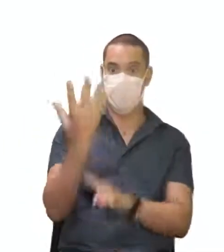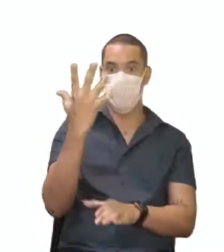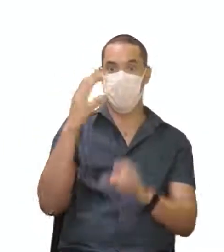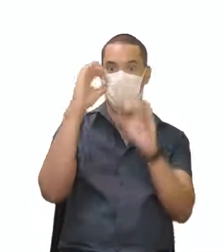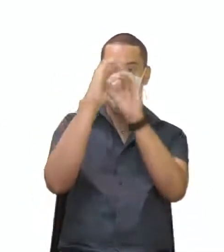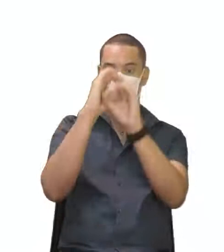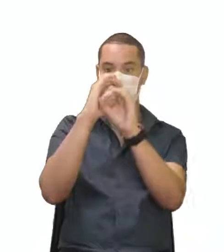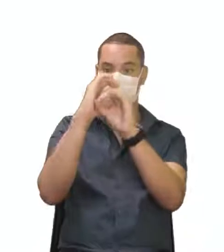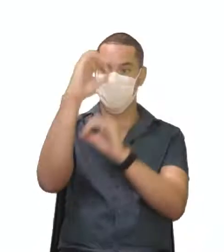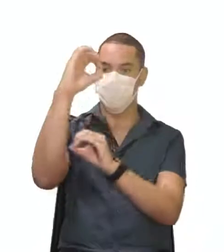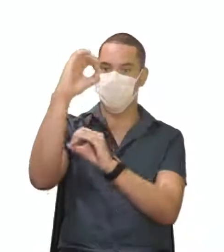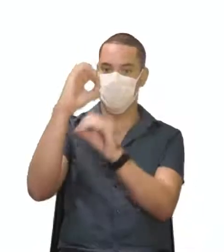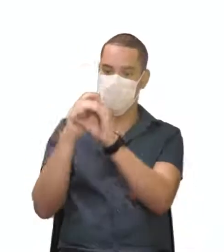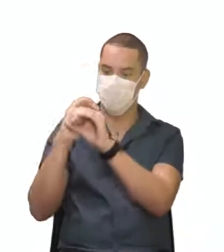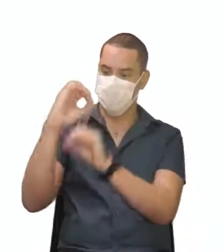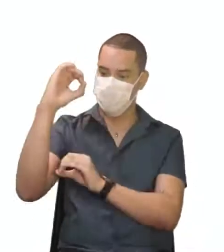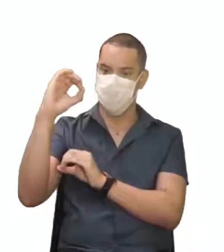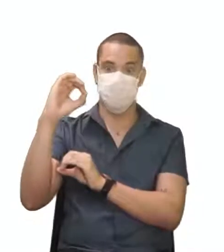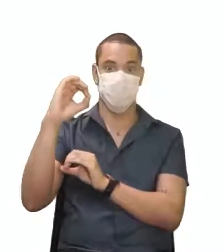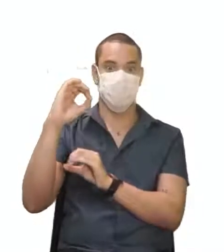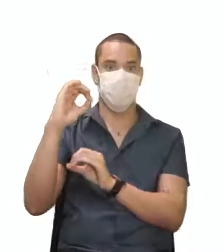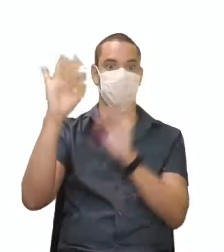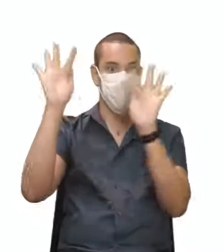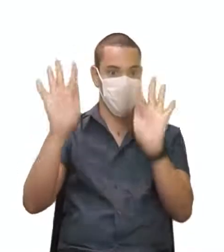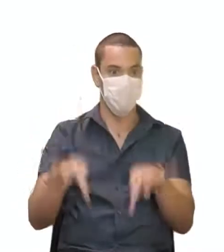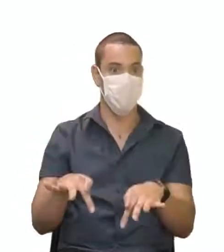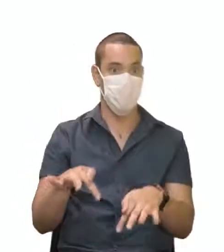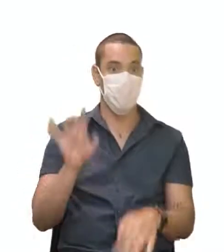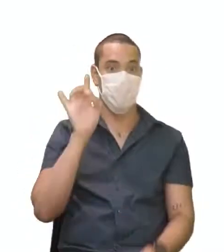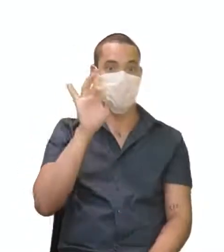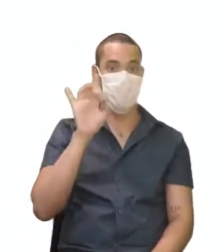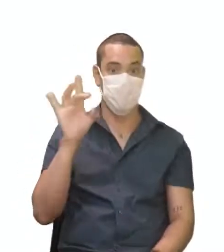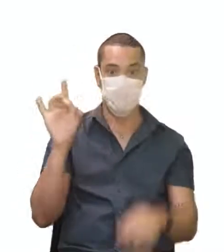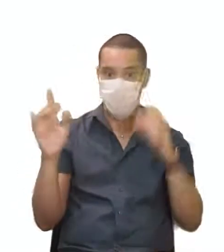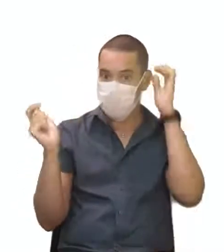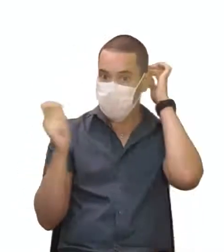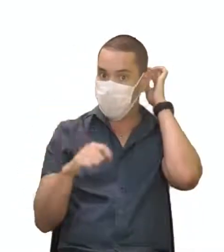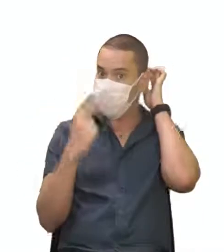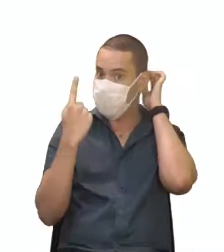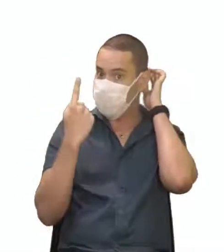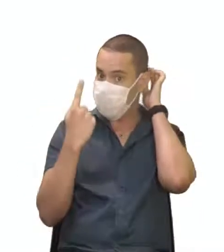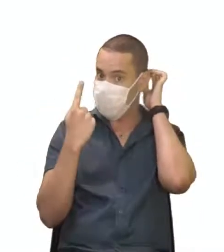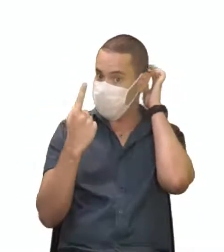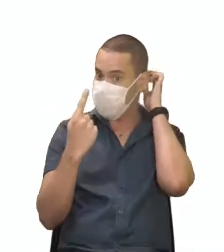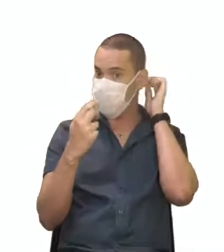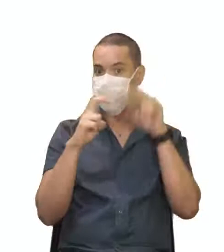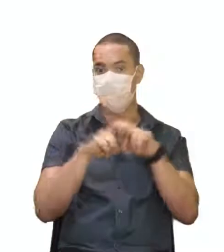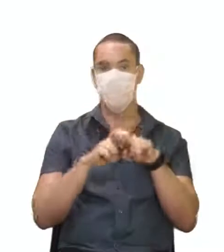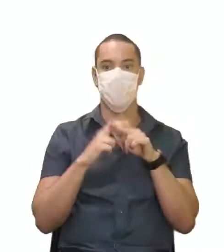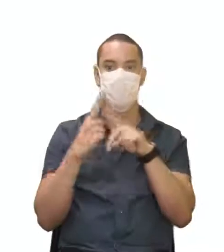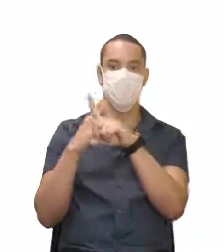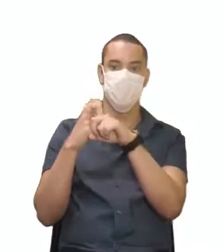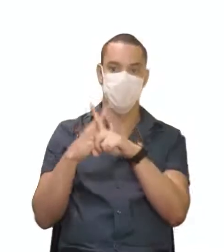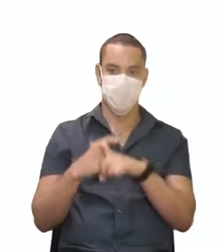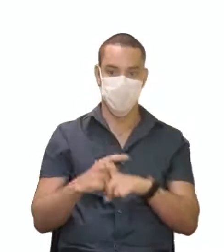que é finalizando o processo de meiose 2, cada um com um cromossomo. E aqui eu tenho ou